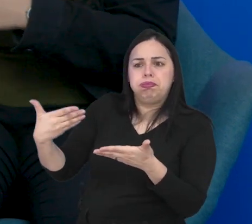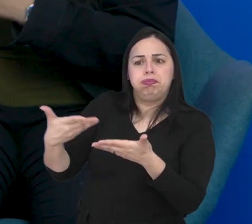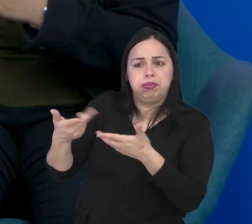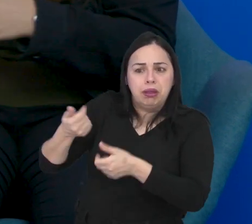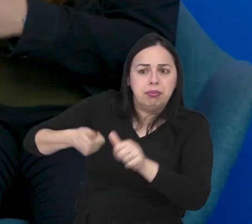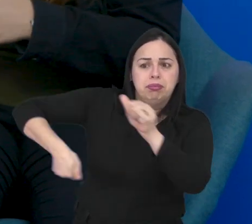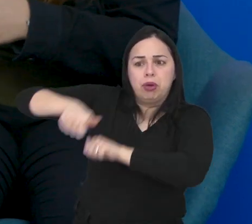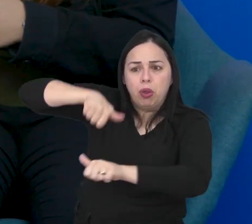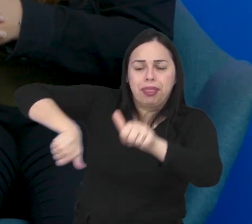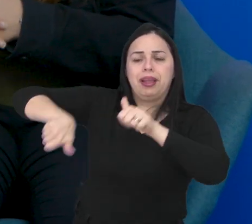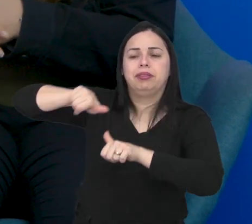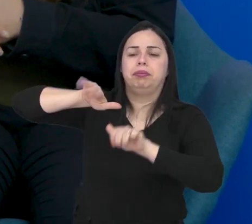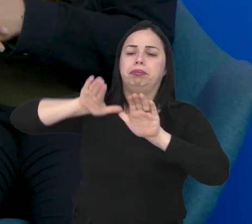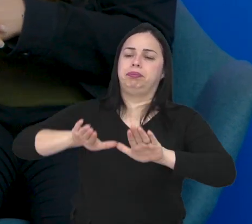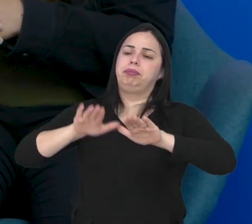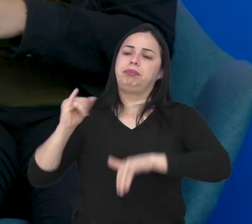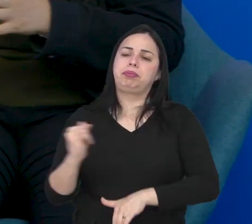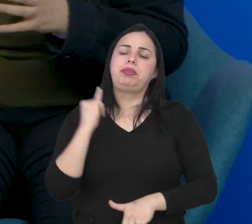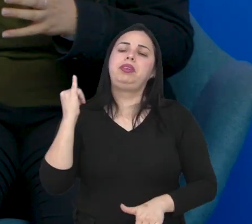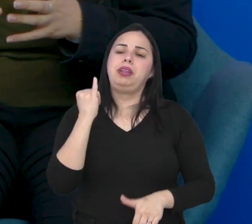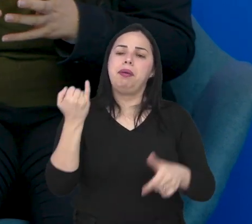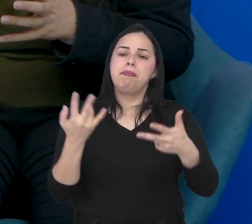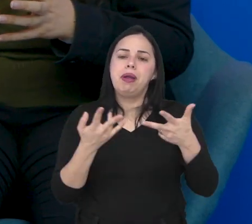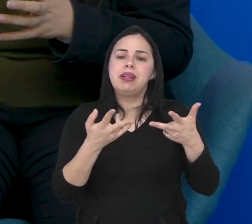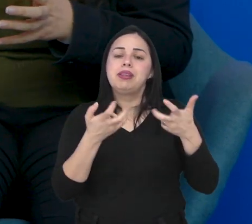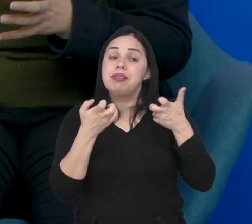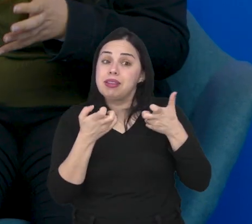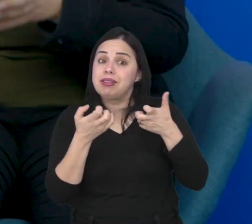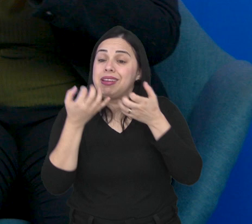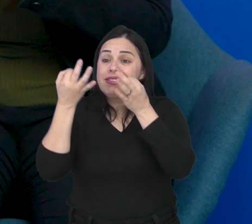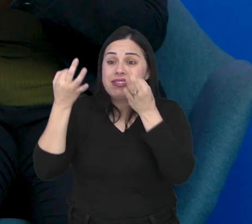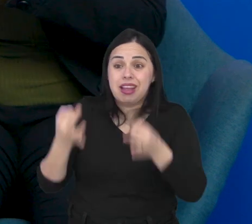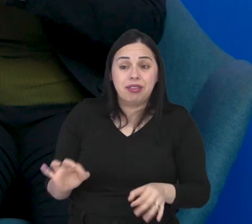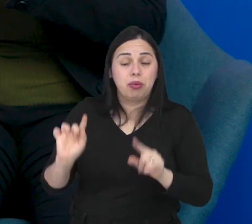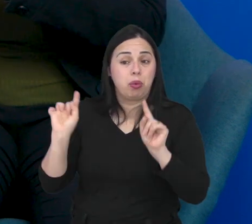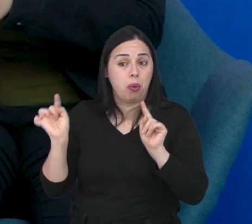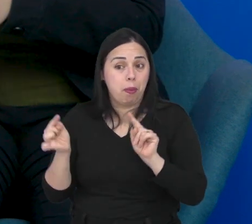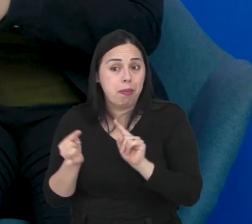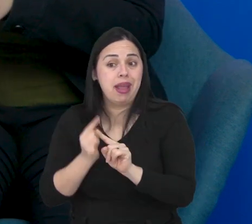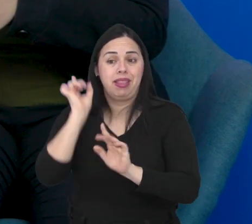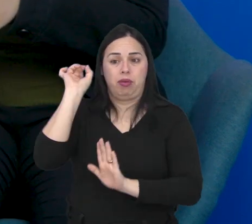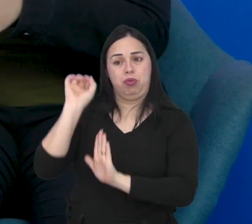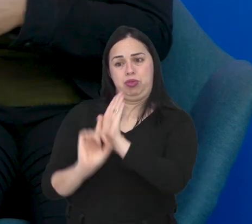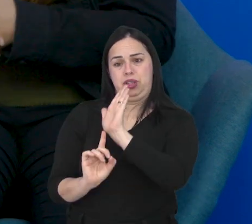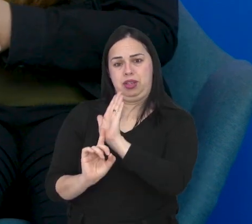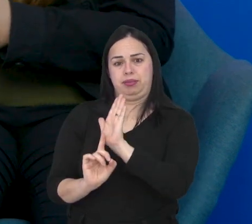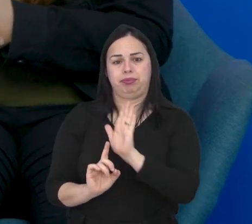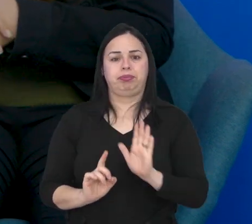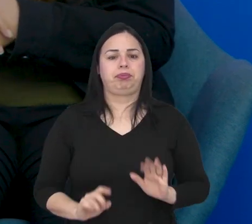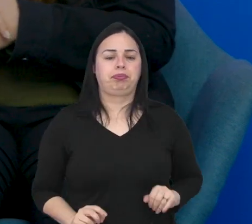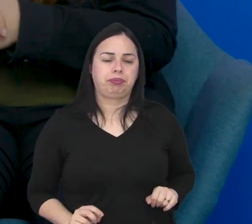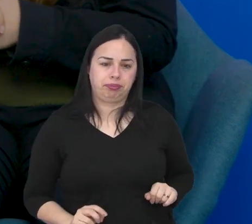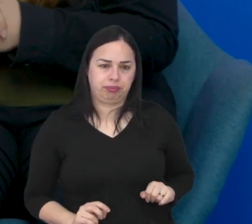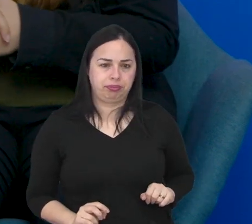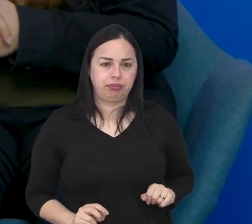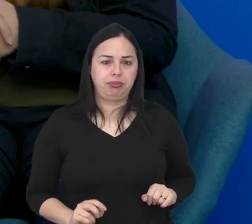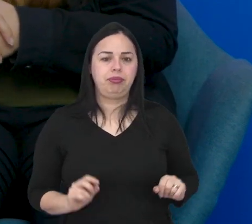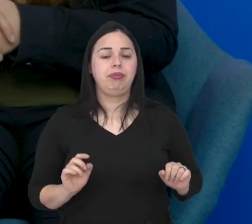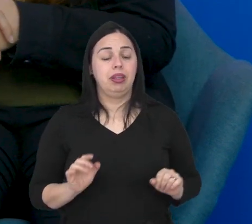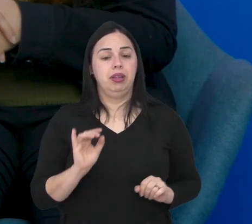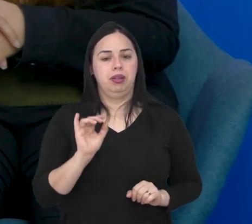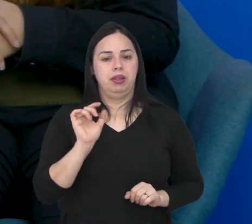o mercado de trabalho vem sofrendo, mas é importante a gente também perceber se elas estão seguindo, né, os direitos trabalhistas ou não.